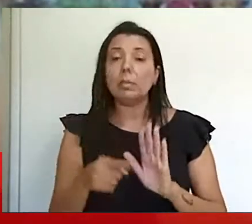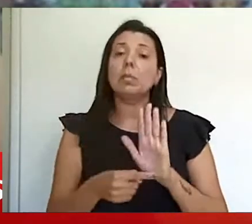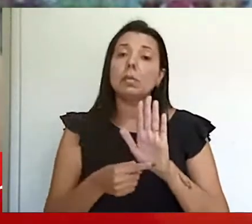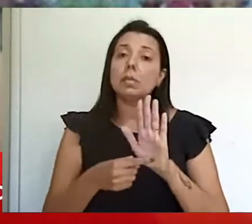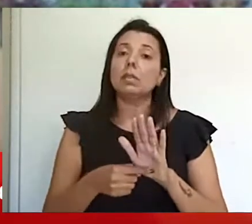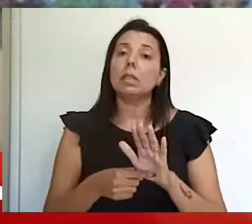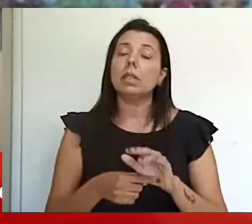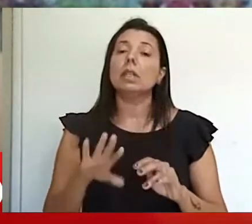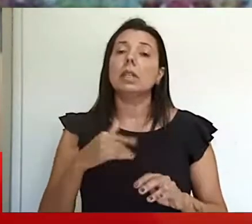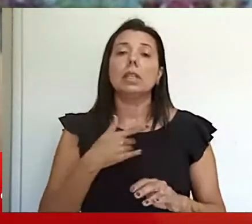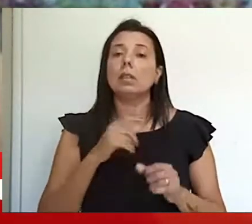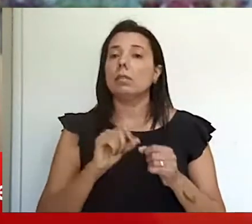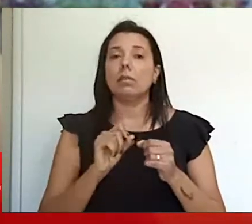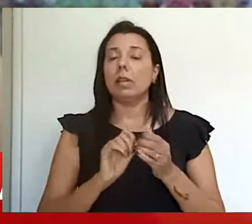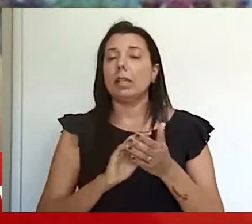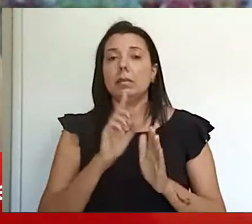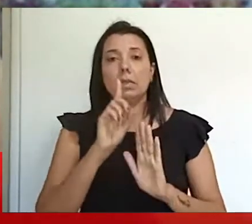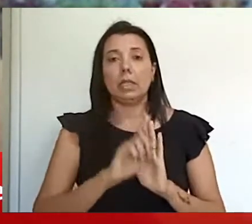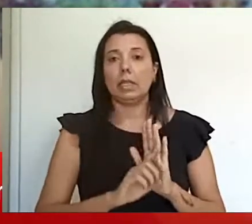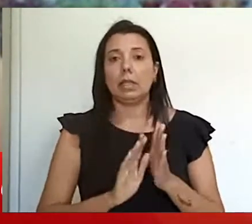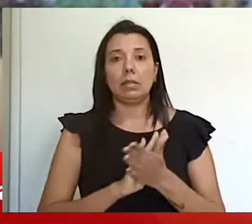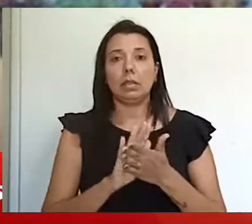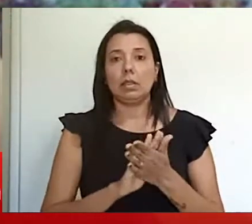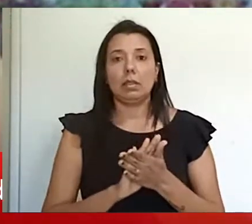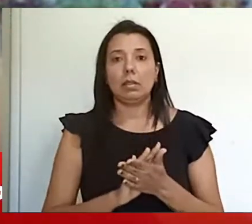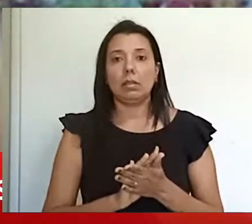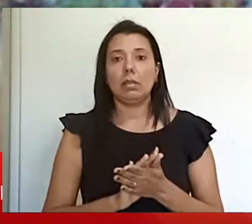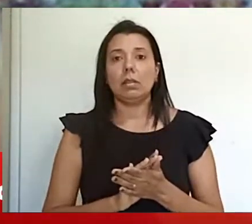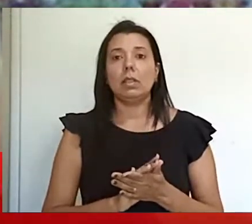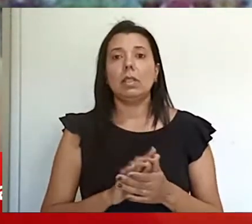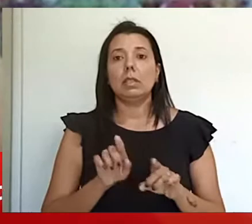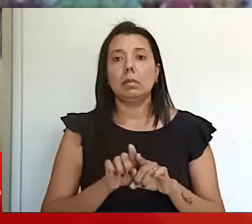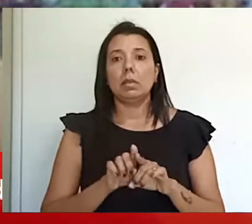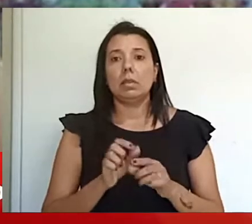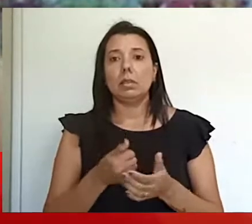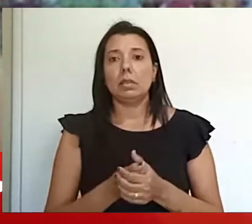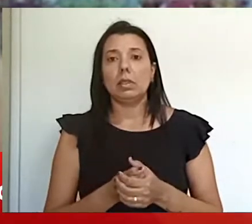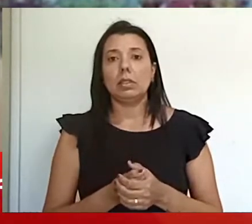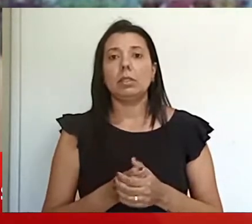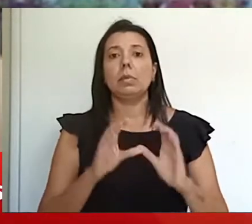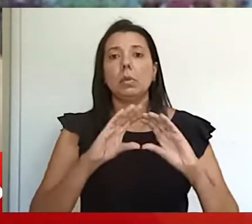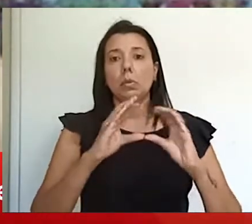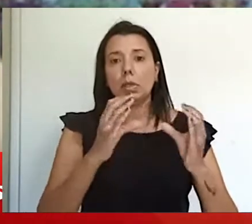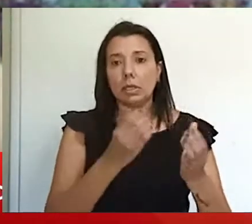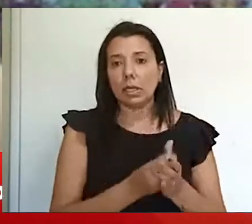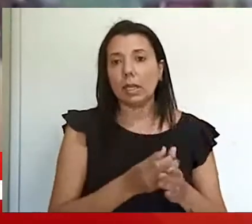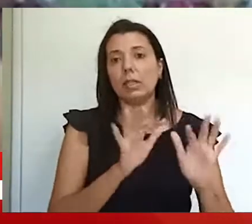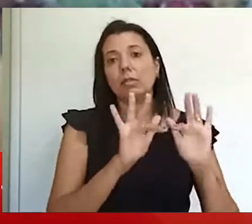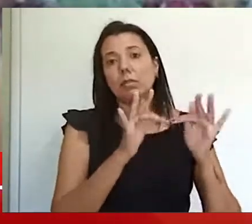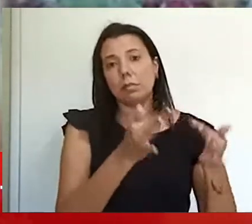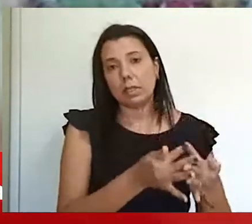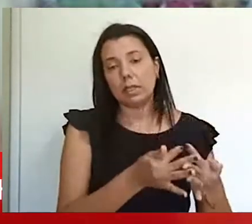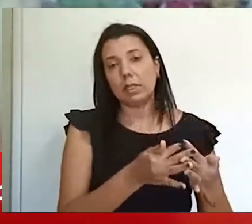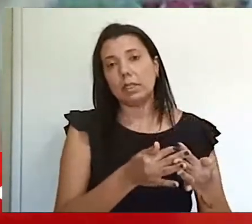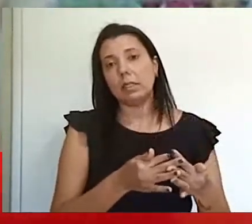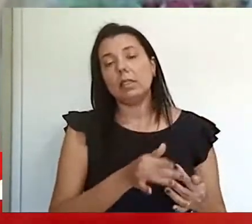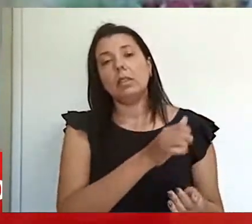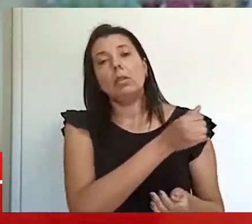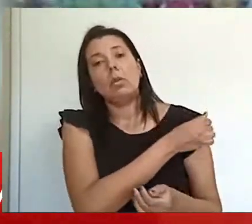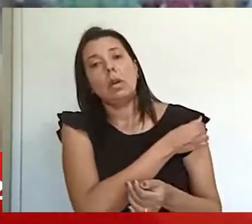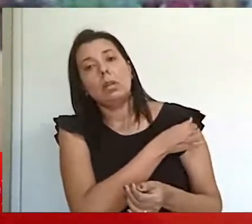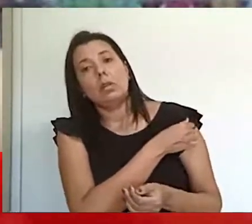se faz isso por decreto. Ou se abre um diálogo com as comunidades, com as famílias, com os professores,